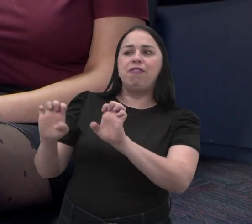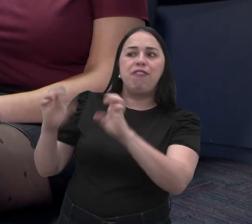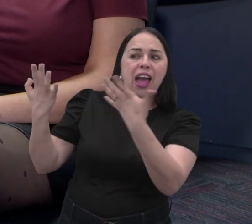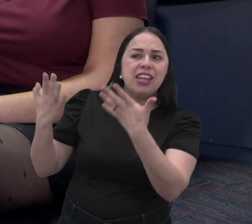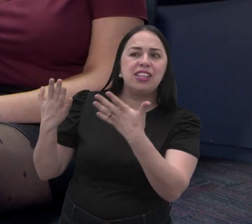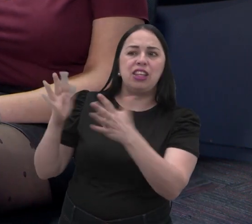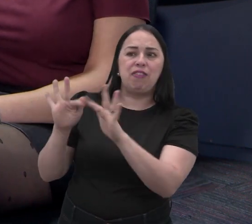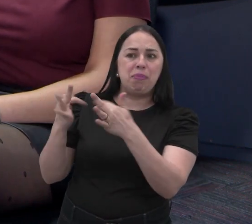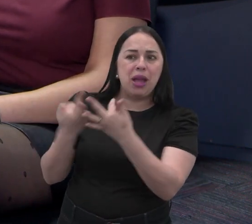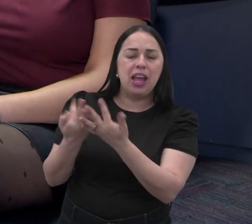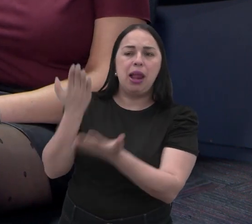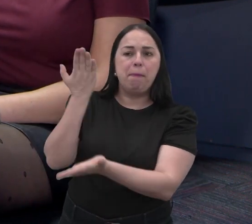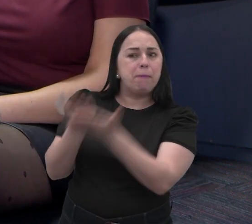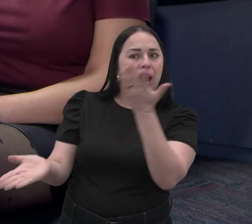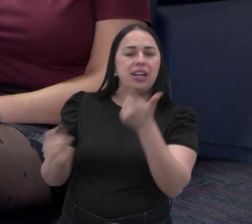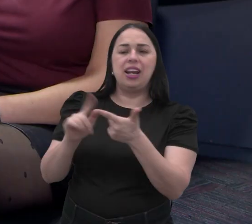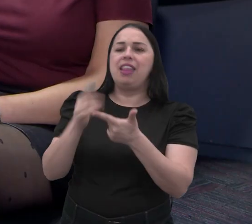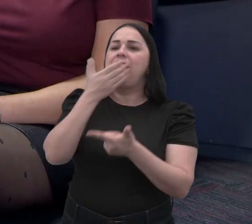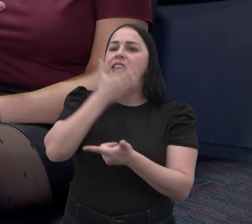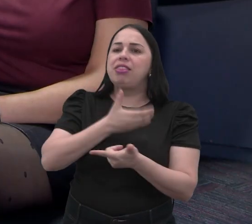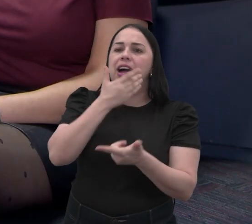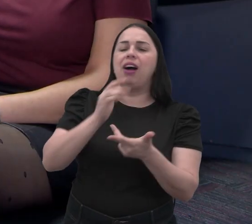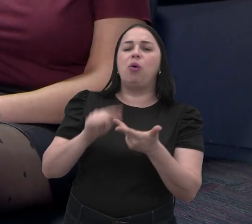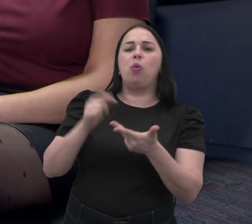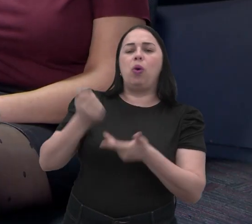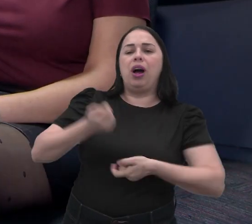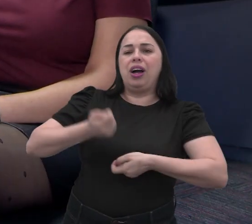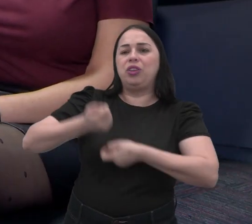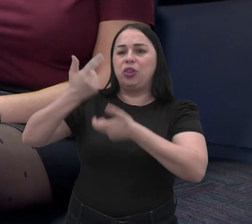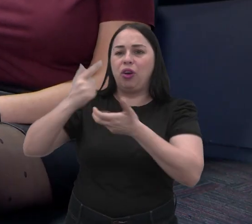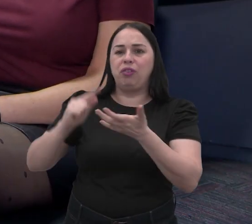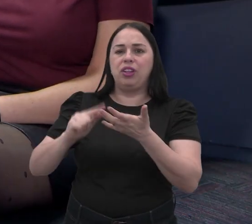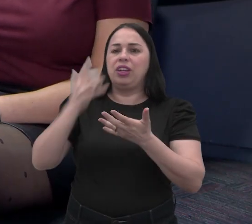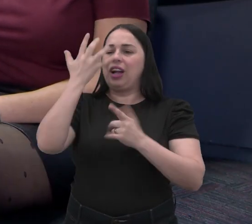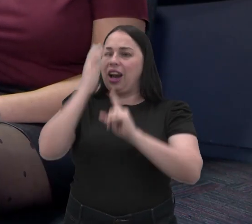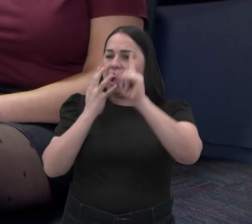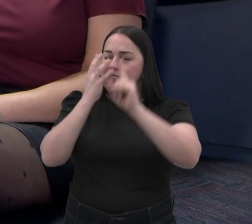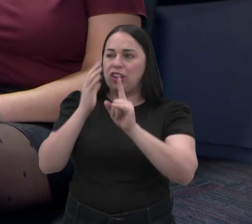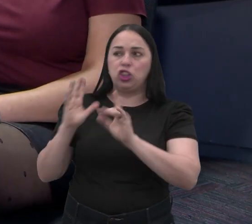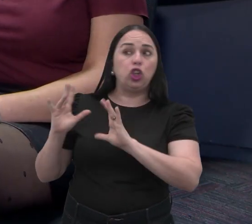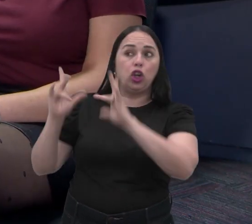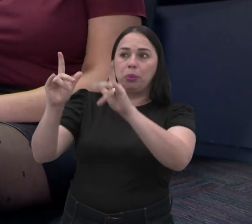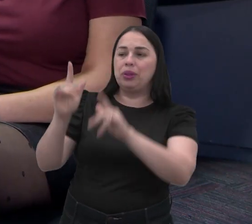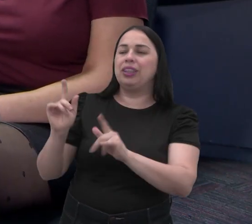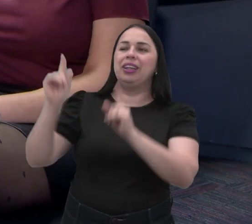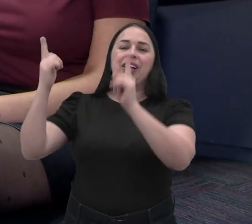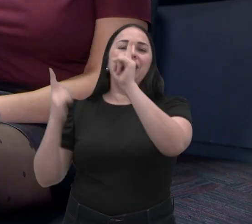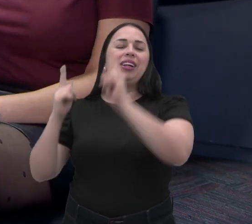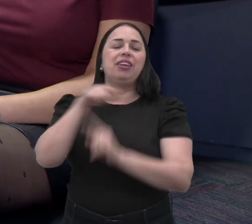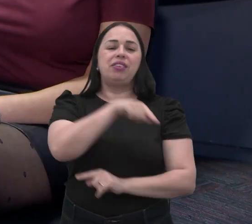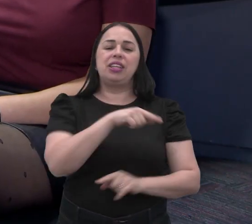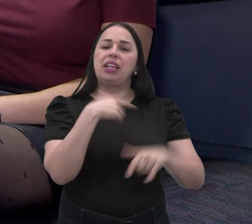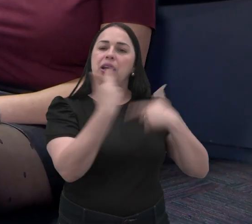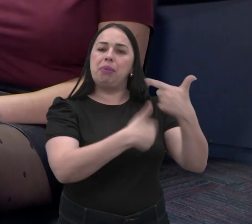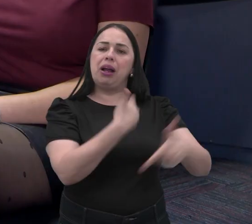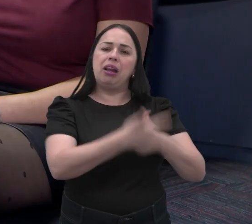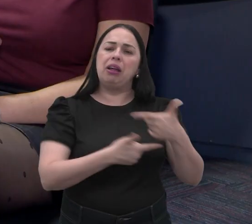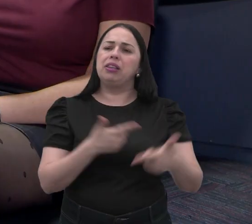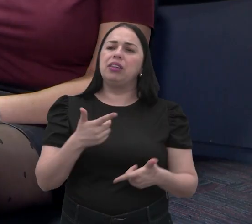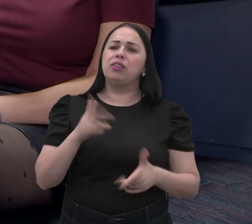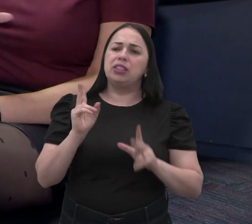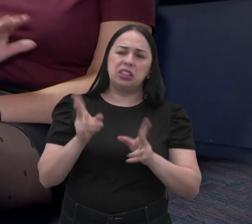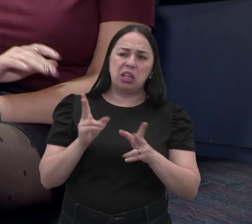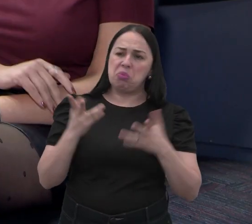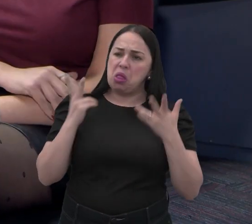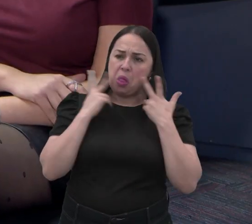aniversário, festa em família. Natal, Ano Novo, Natal não feriado, esquece. Carnaval, tá todo mundo curtindo, tá lá trabalhando. É o que eram esses plantões?